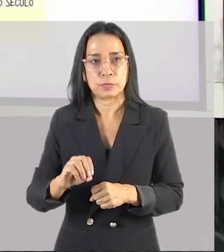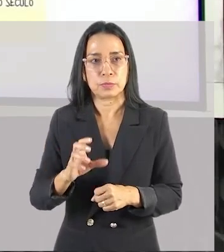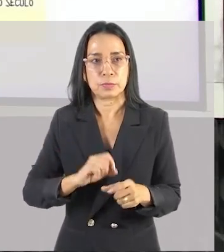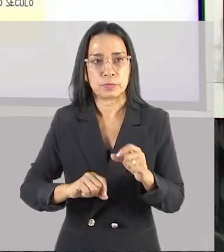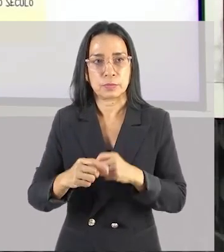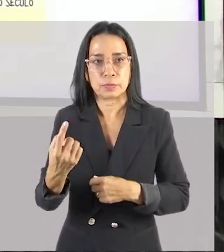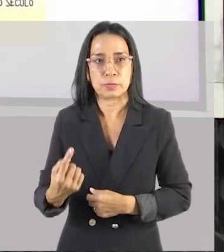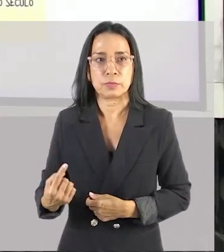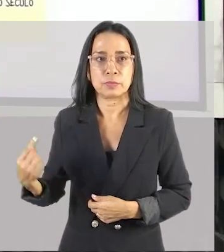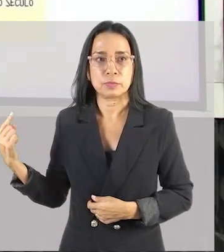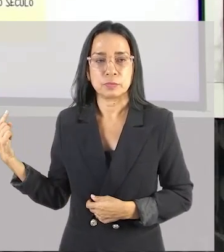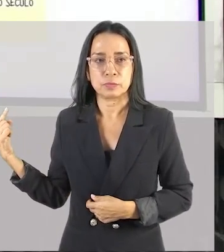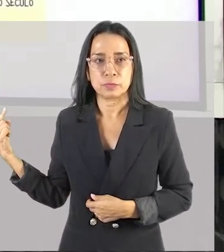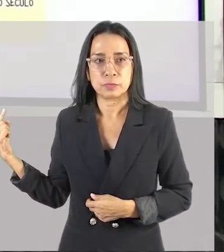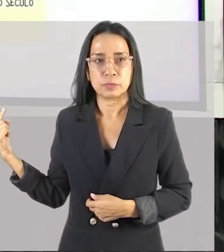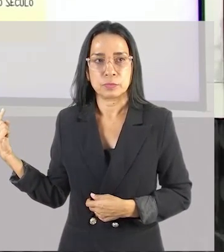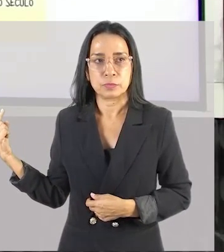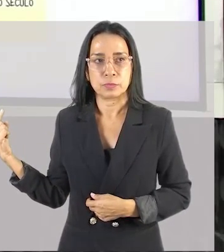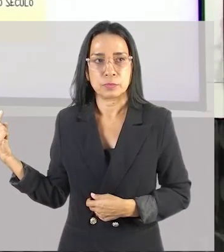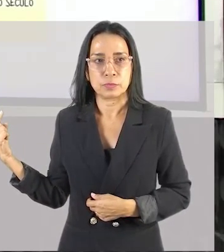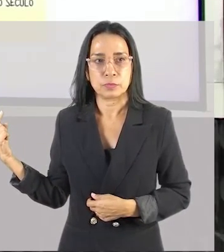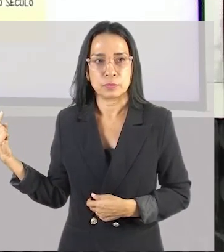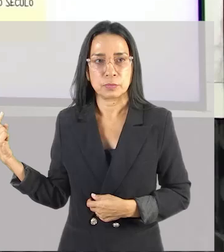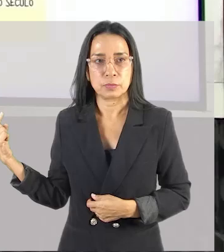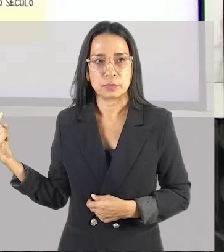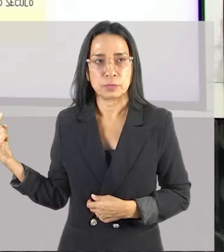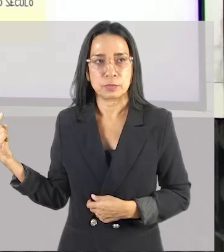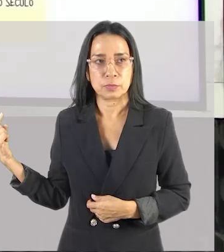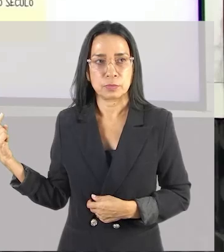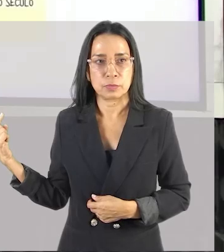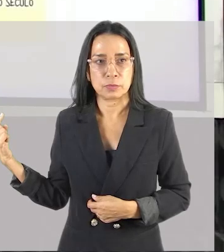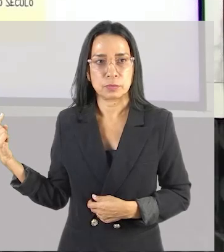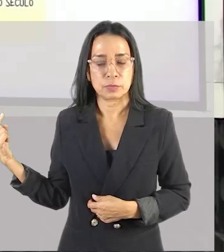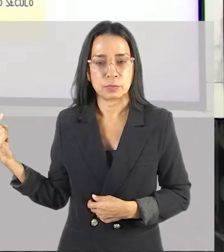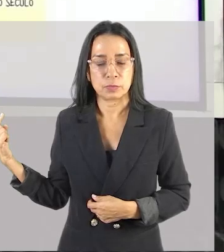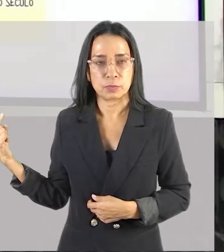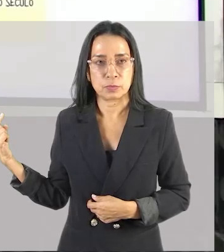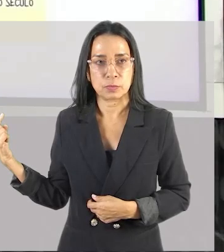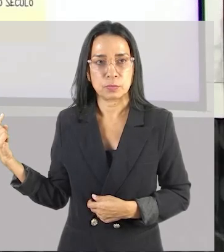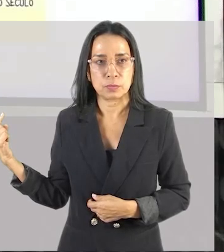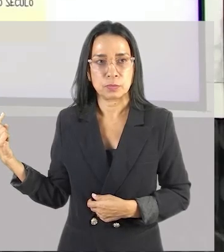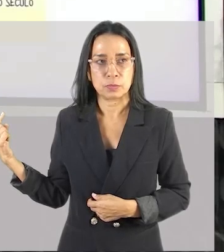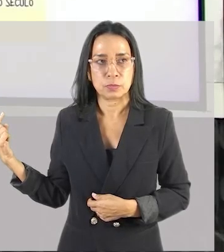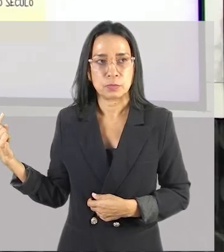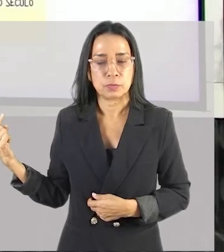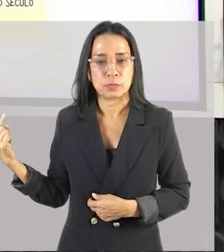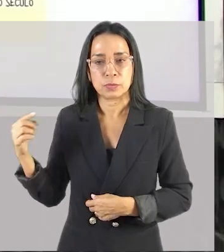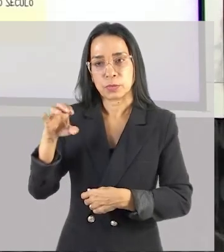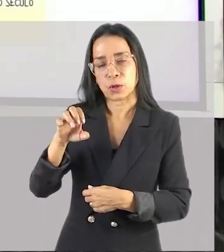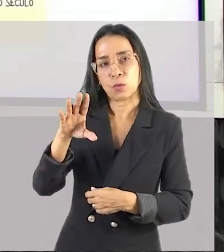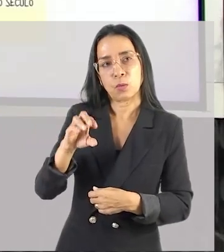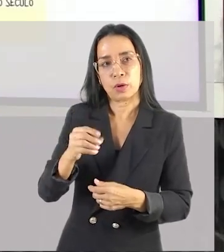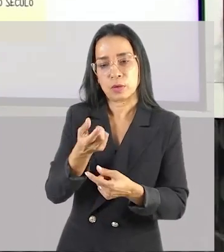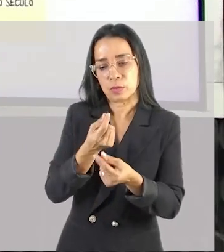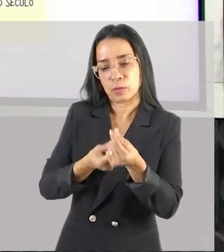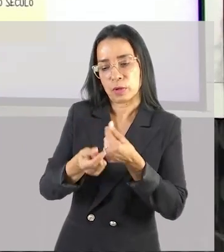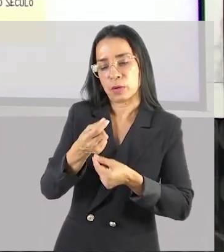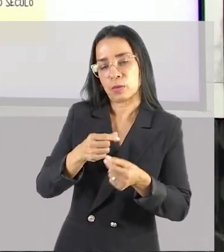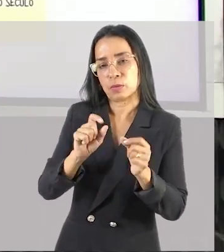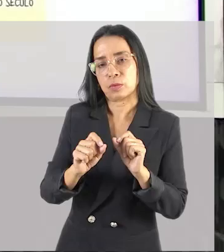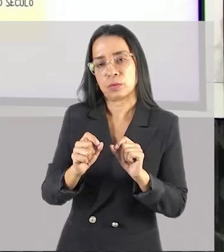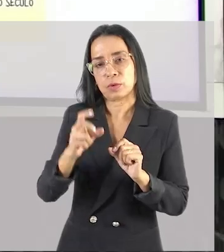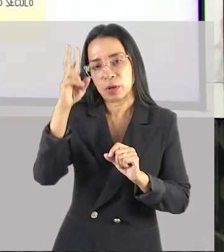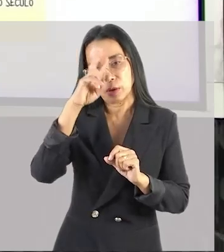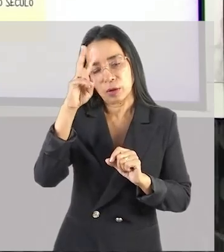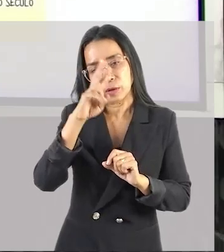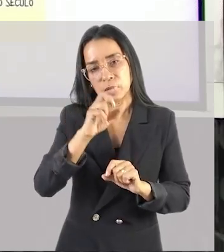ali o eixo que é de desenvolvimento econômico, que é o trabalho na construção da dignidade humana, e eu me lembro que muita gente